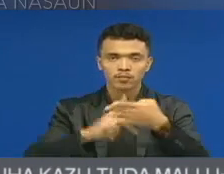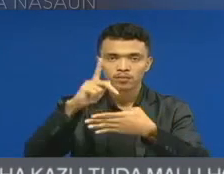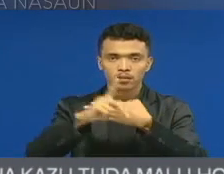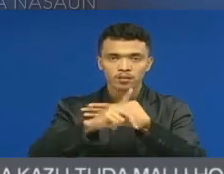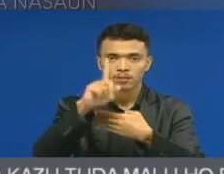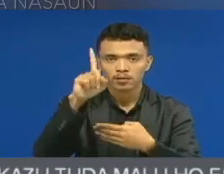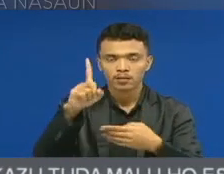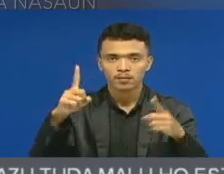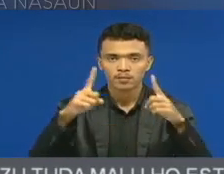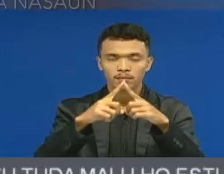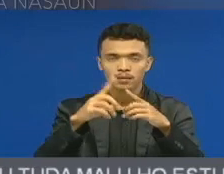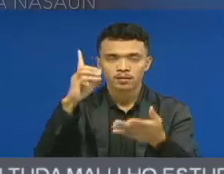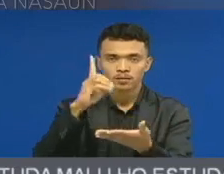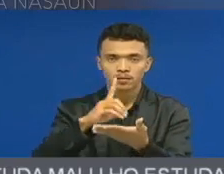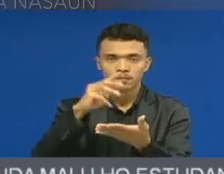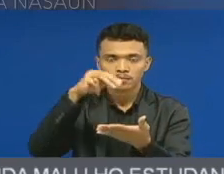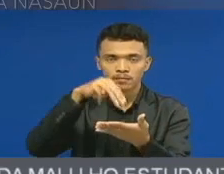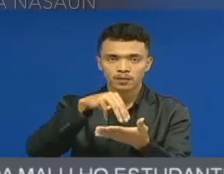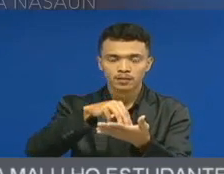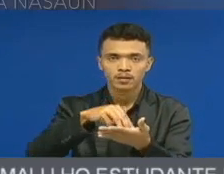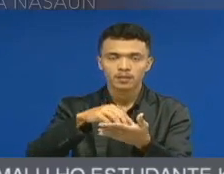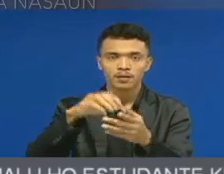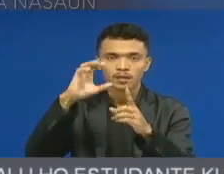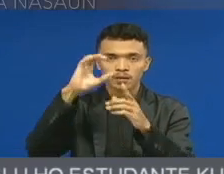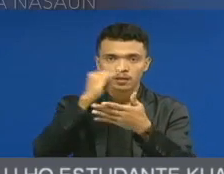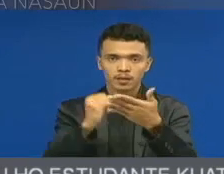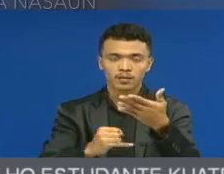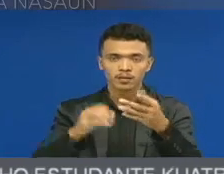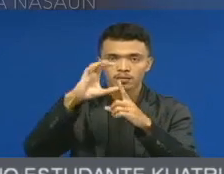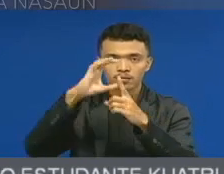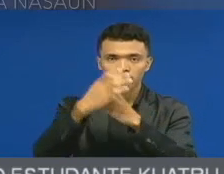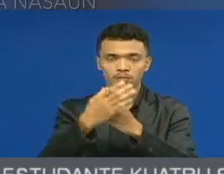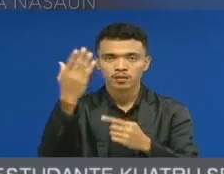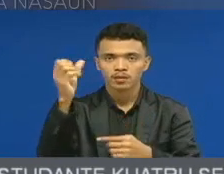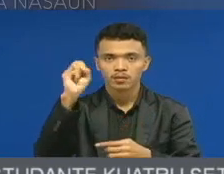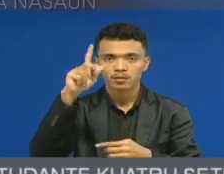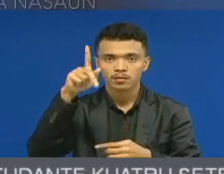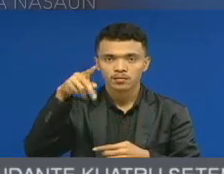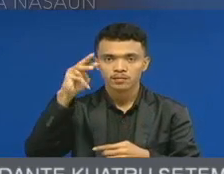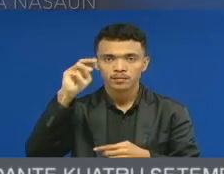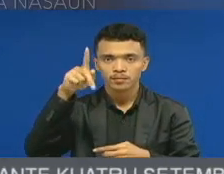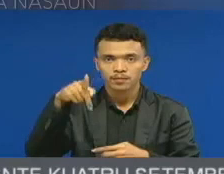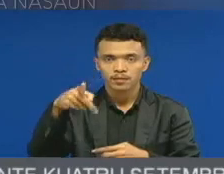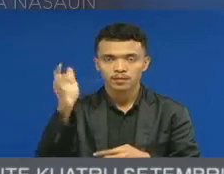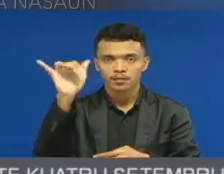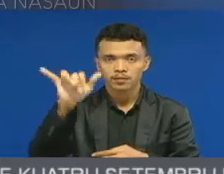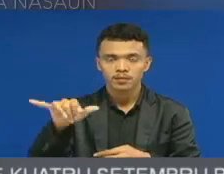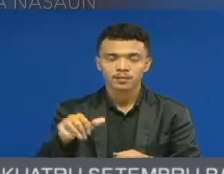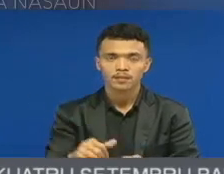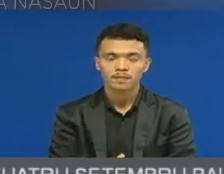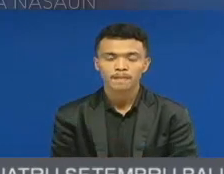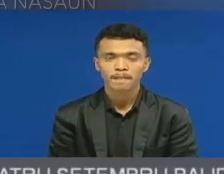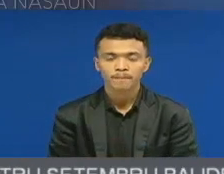a disciplina arte e cultura, vai a escola primária. Sim. E então, IDA NEMA, canessa sai boa tira que